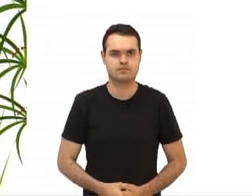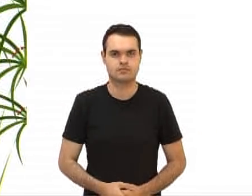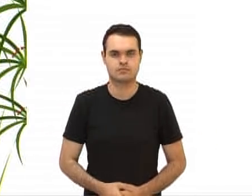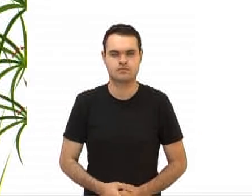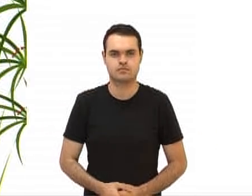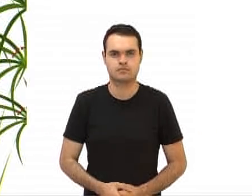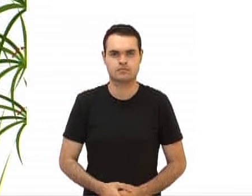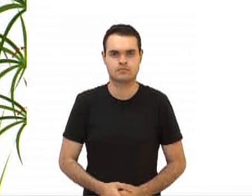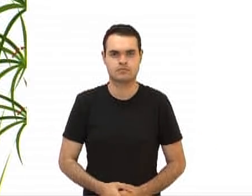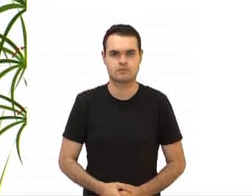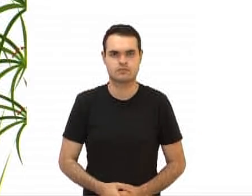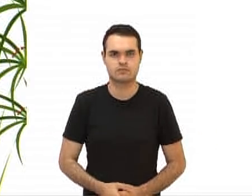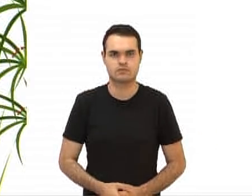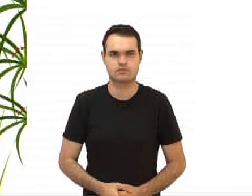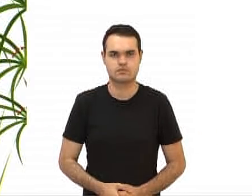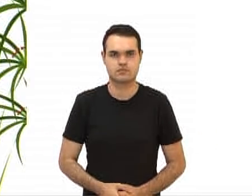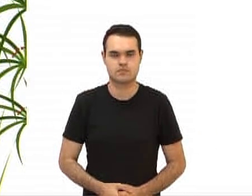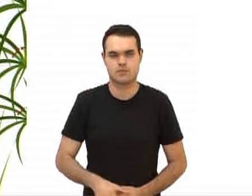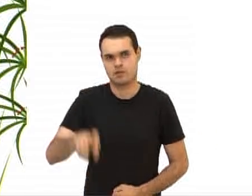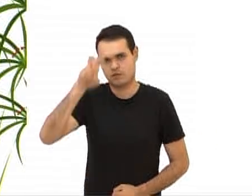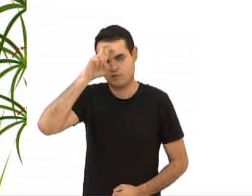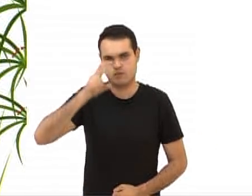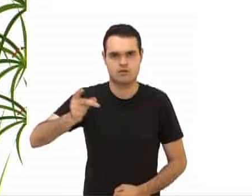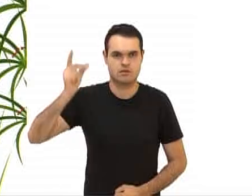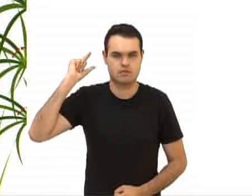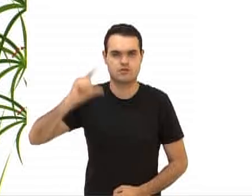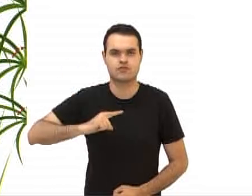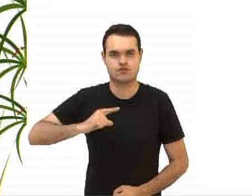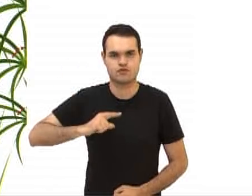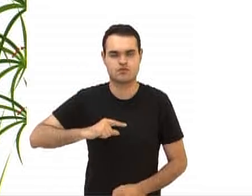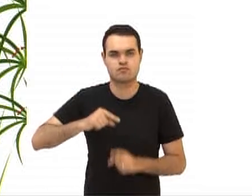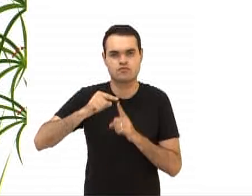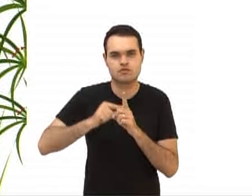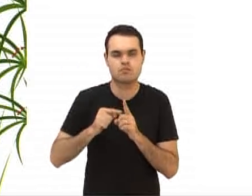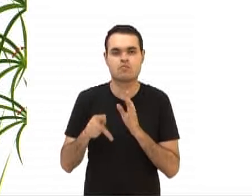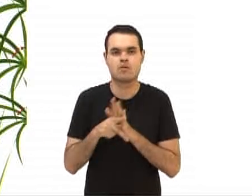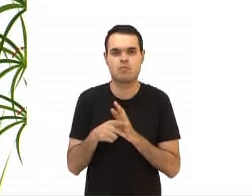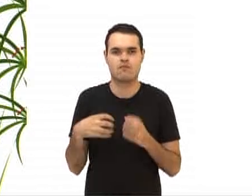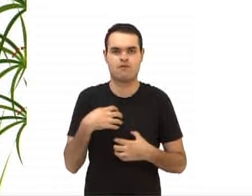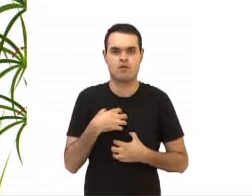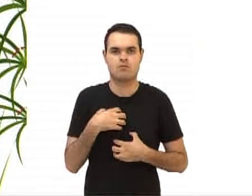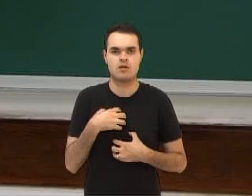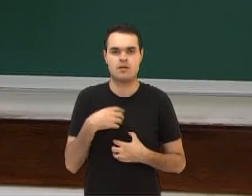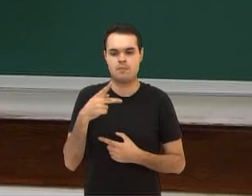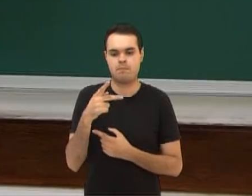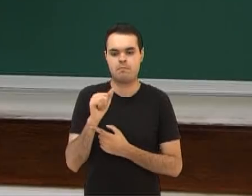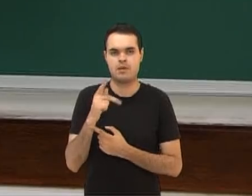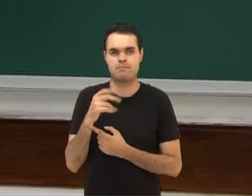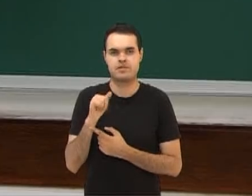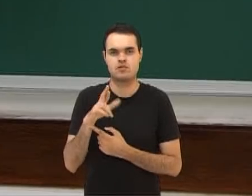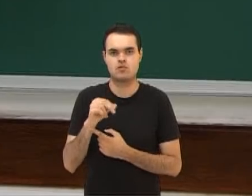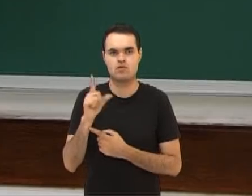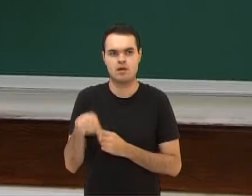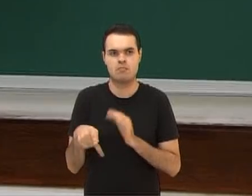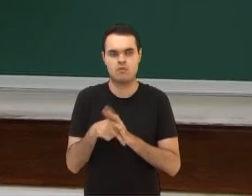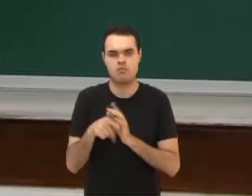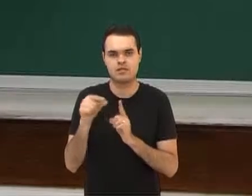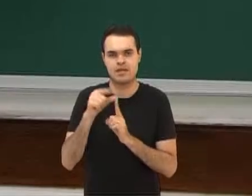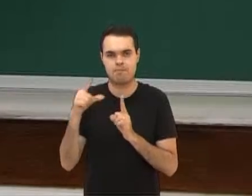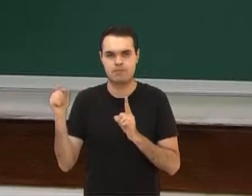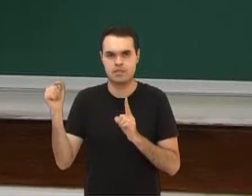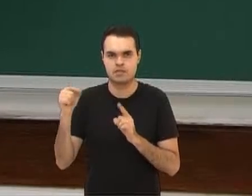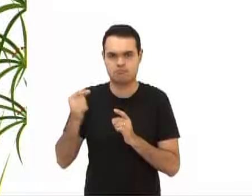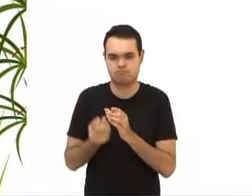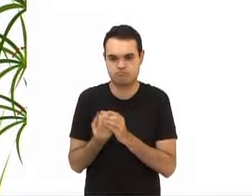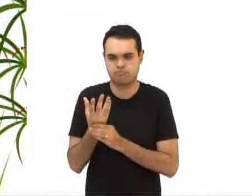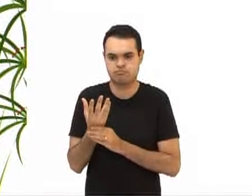empilhadas ali. Também no Egito Antigo tinha a forma de escrita, né, que era feita no papiro, que o papiro vinha da planta. Então, através